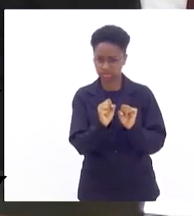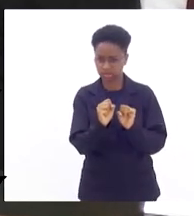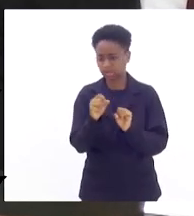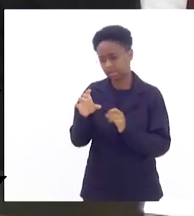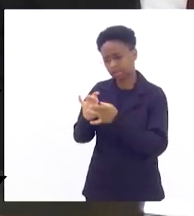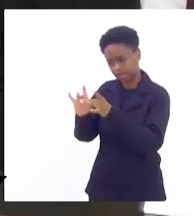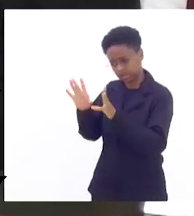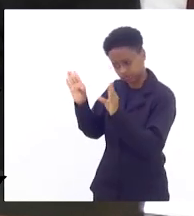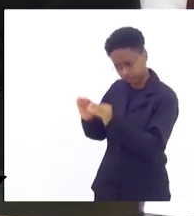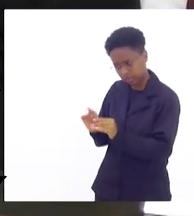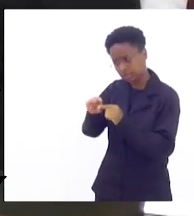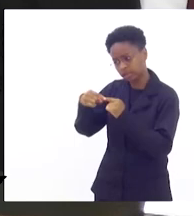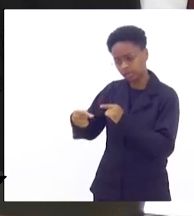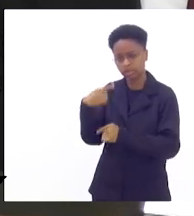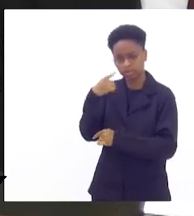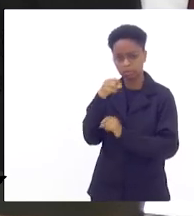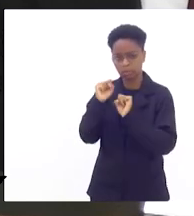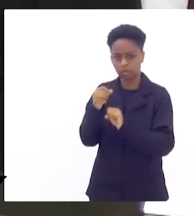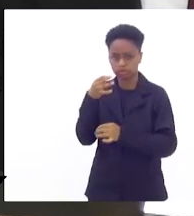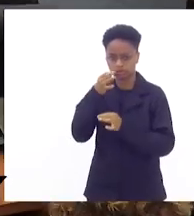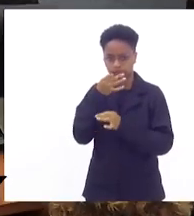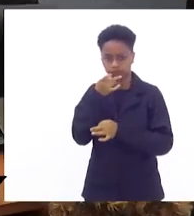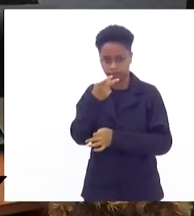concluir, depois os deputados vão poder falar, por favor.